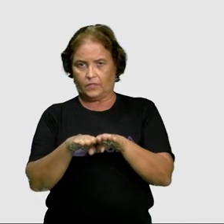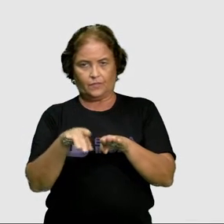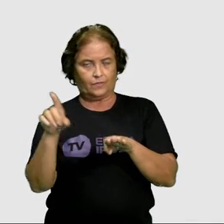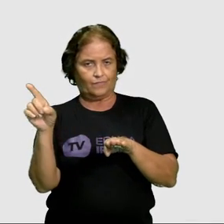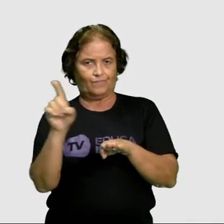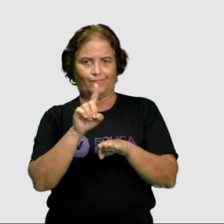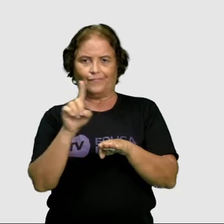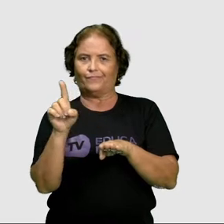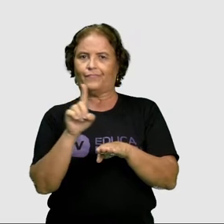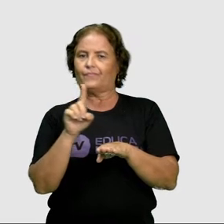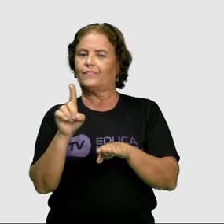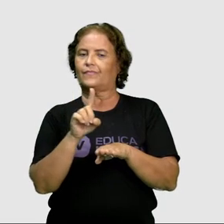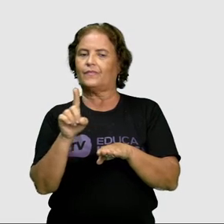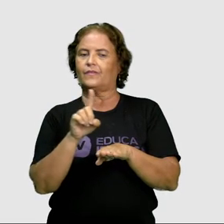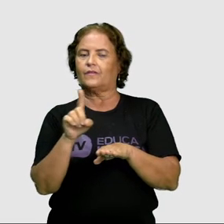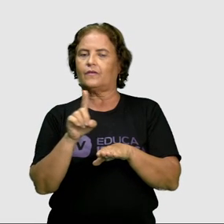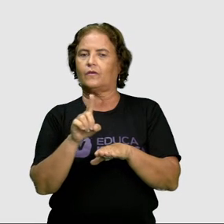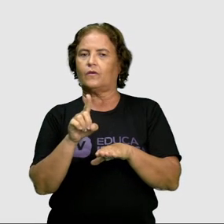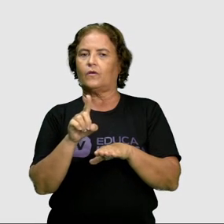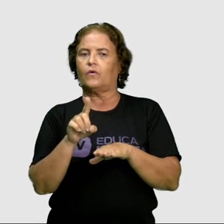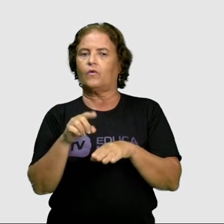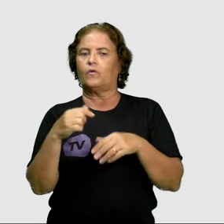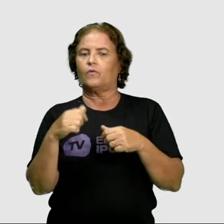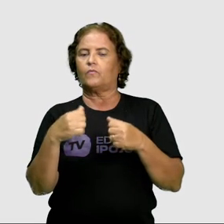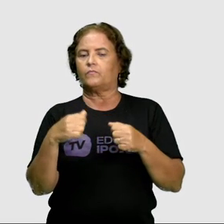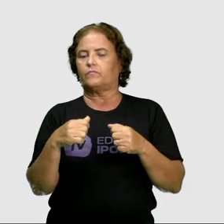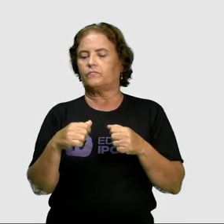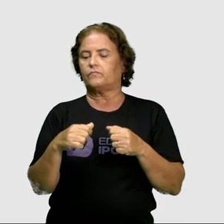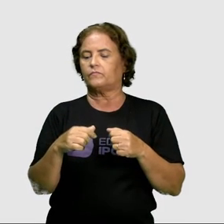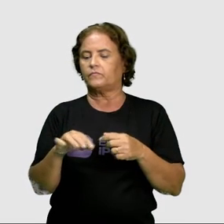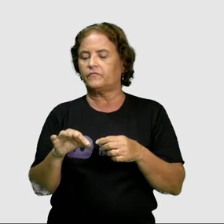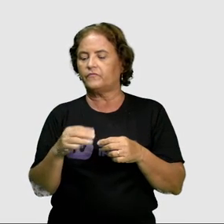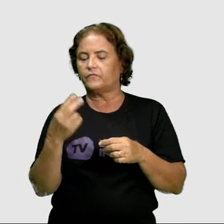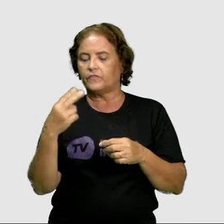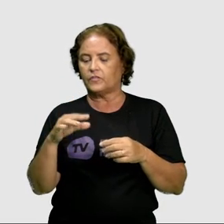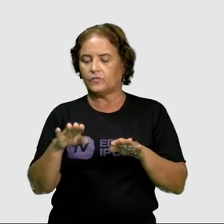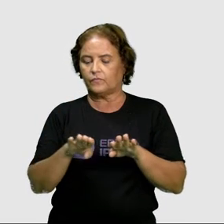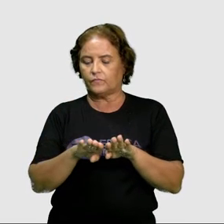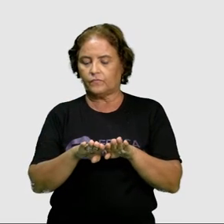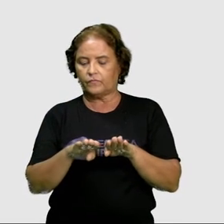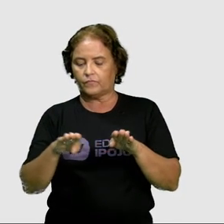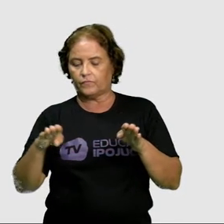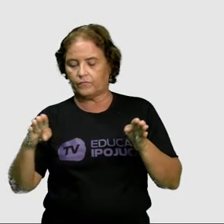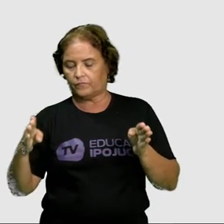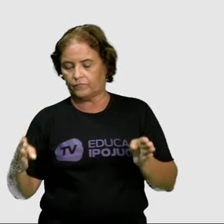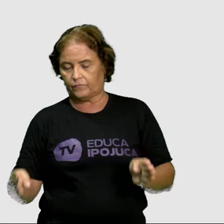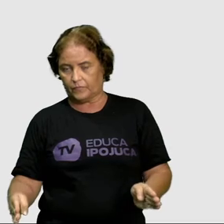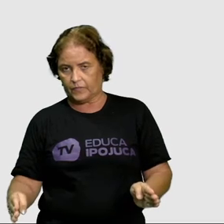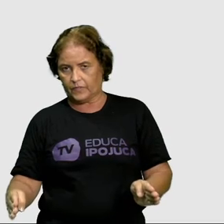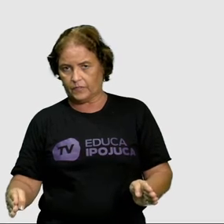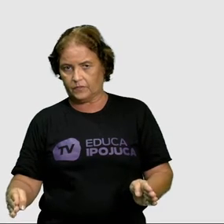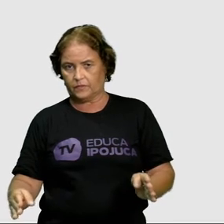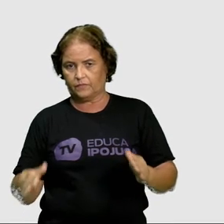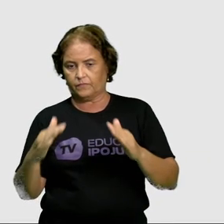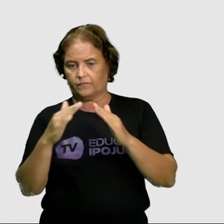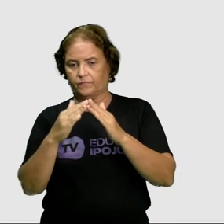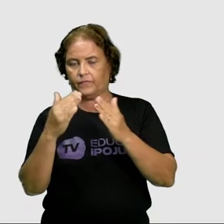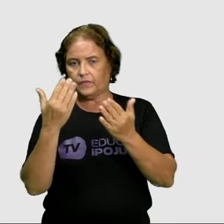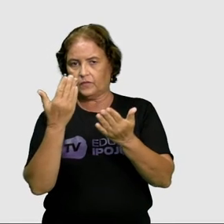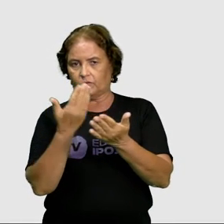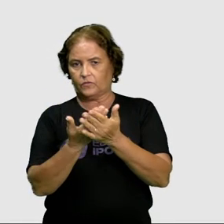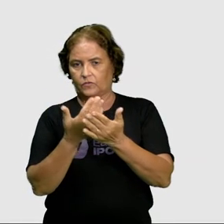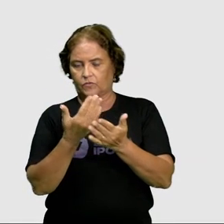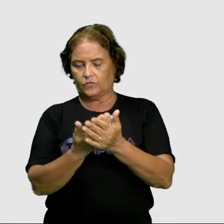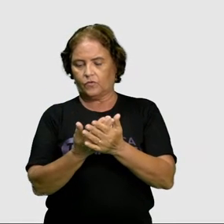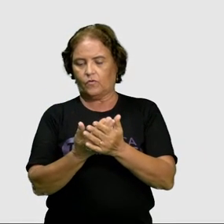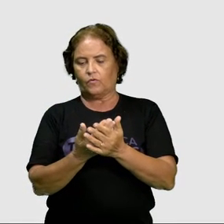não padronizada, meça a largura da sua mesa escolar, tá? E em seguida,